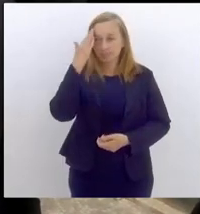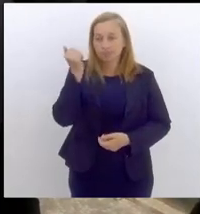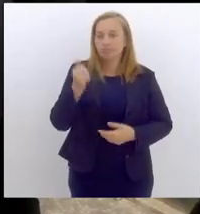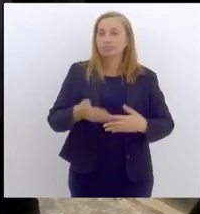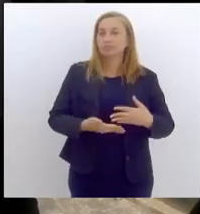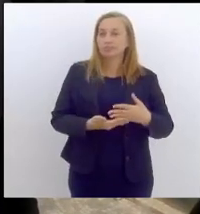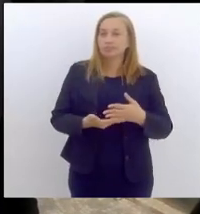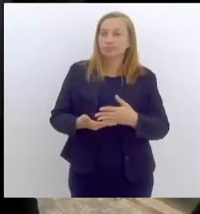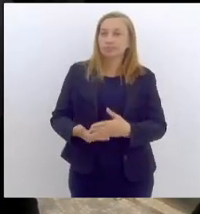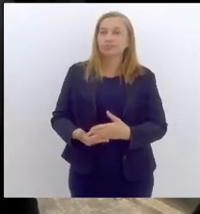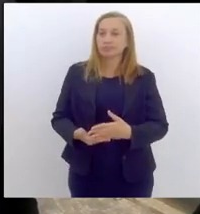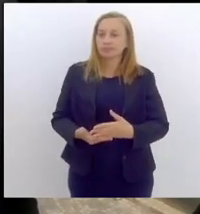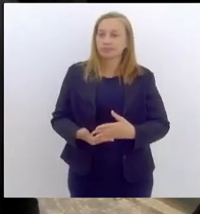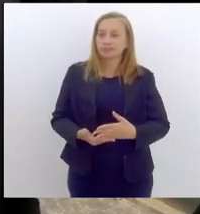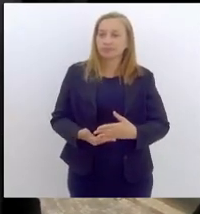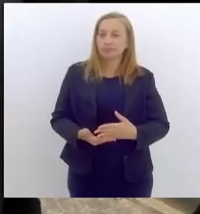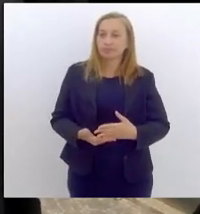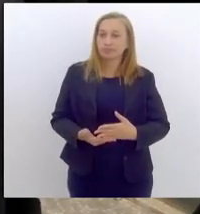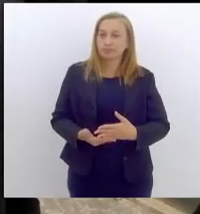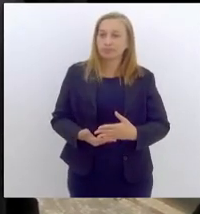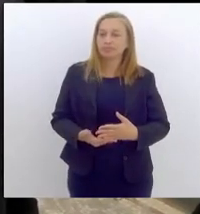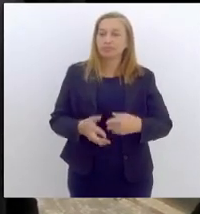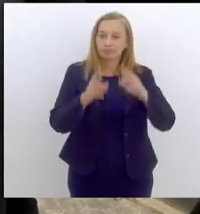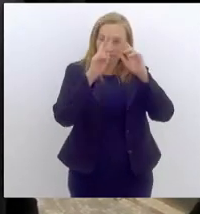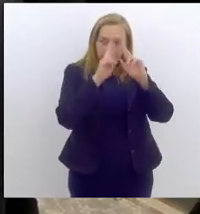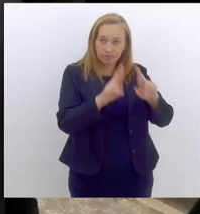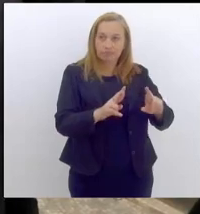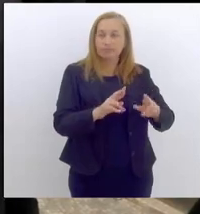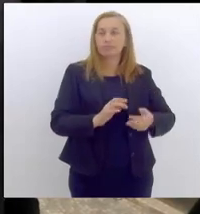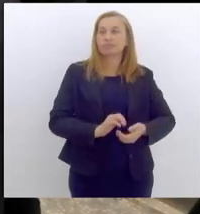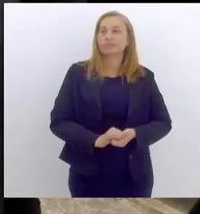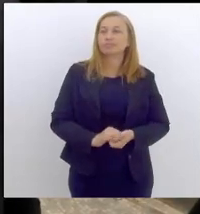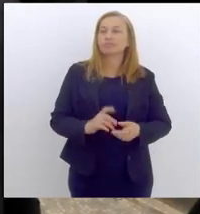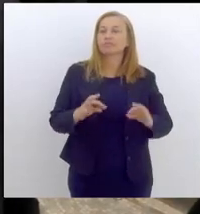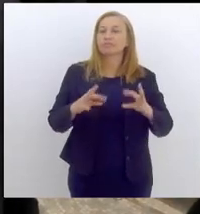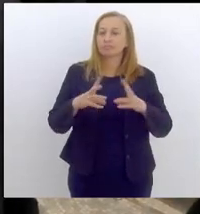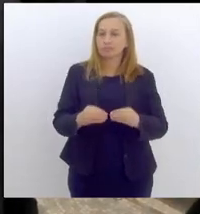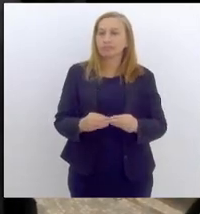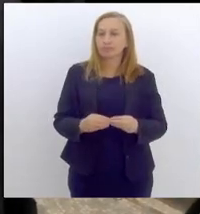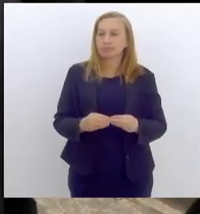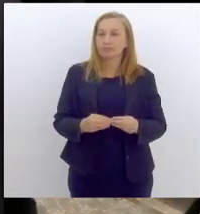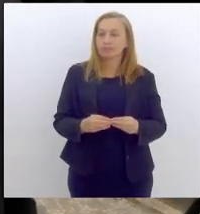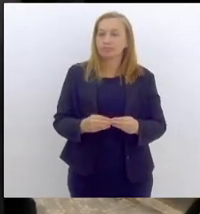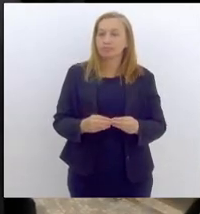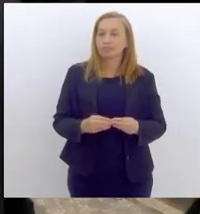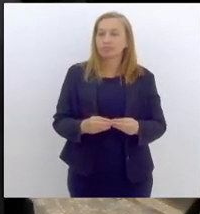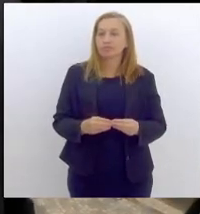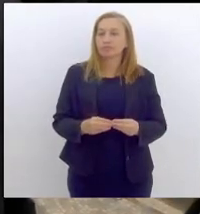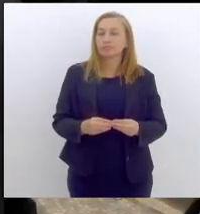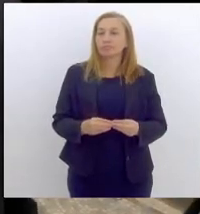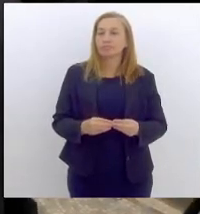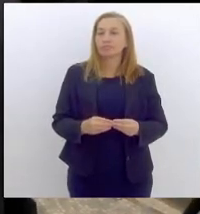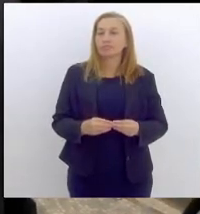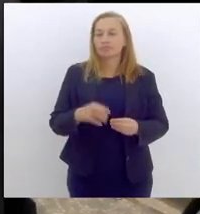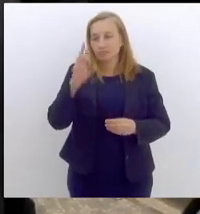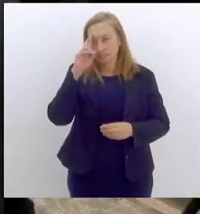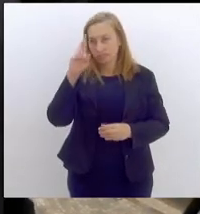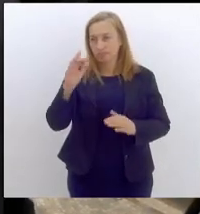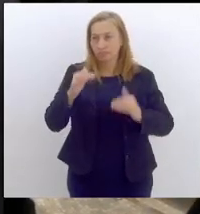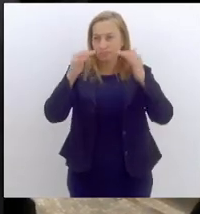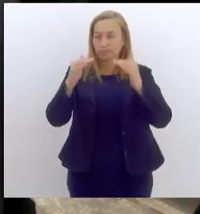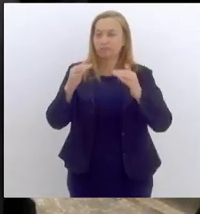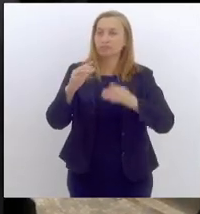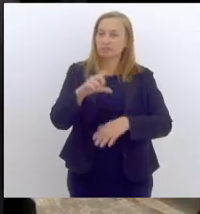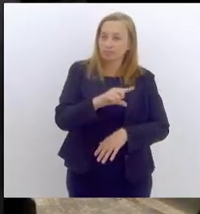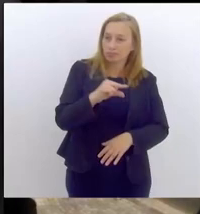conduzir de maneira respeitosa a todos e a todas que, assim como Vossa Excelência, foram